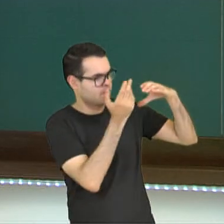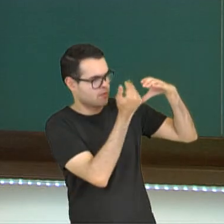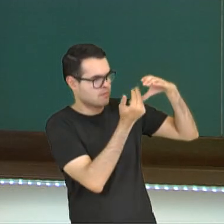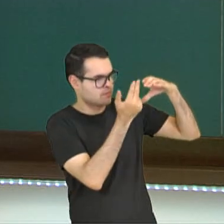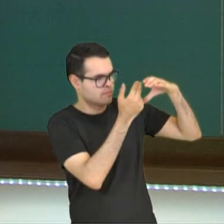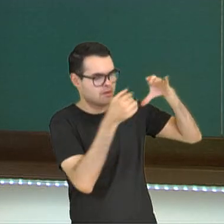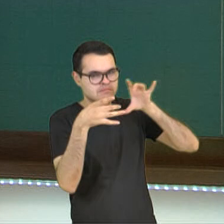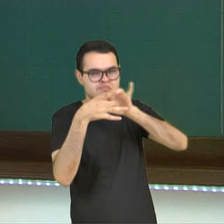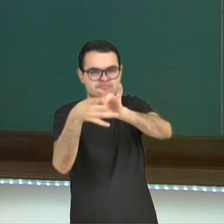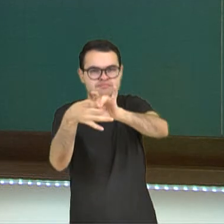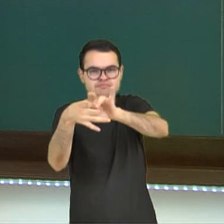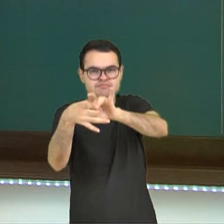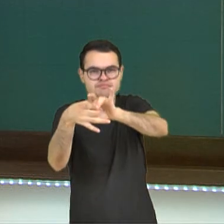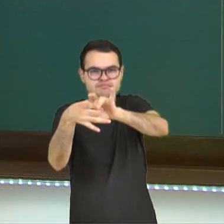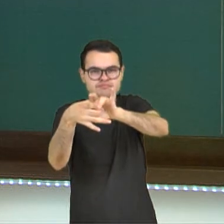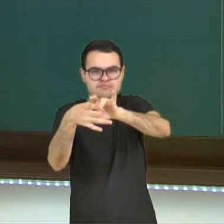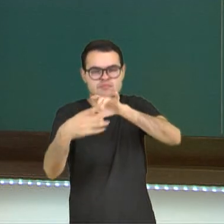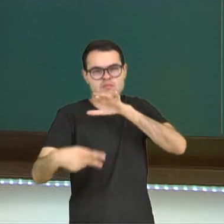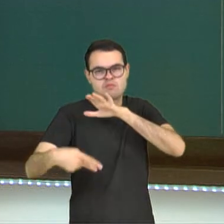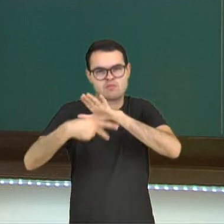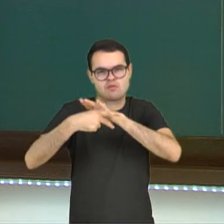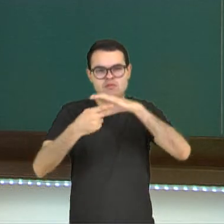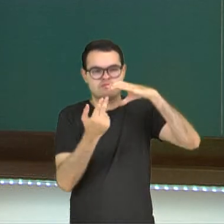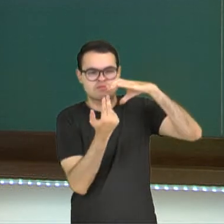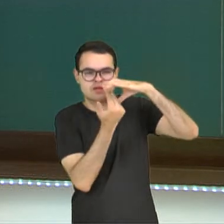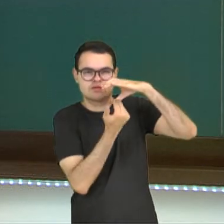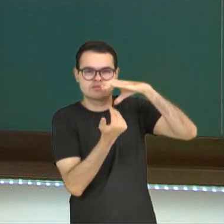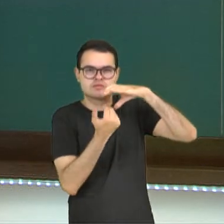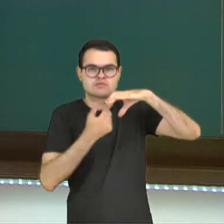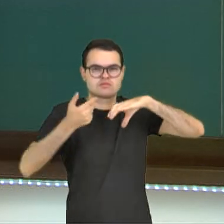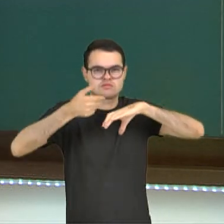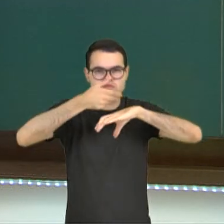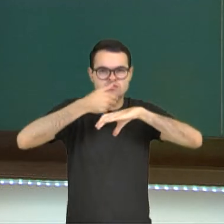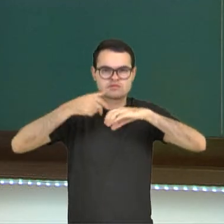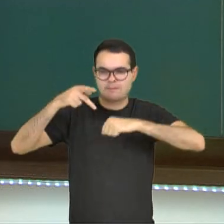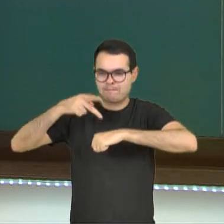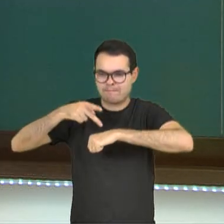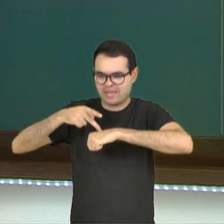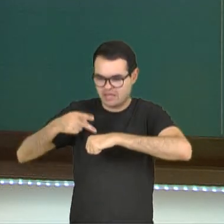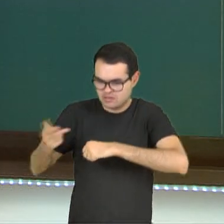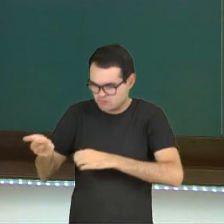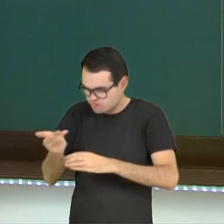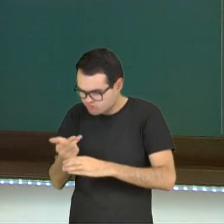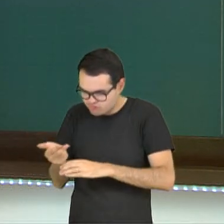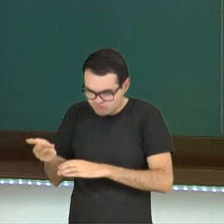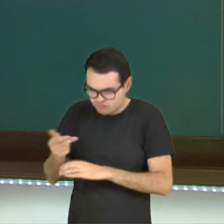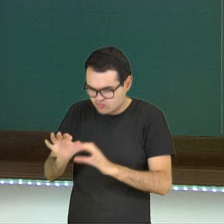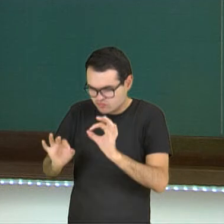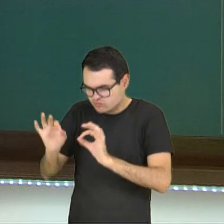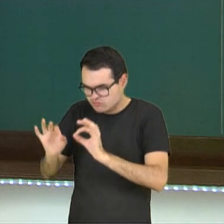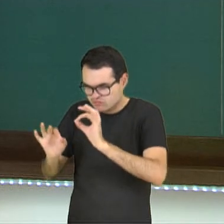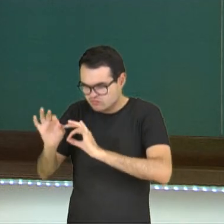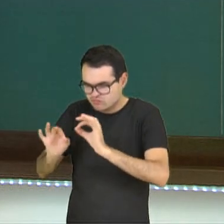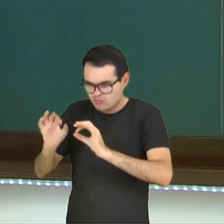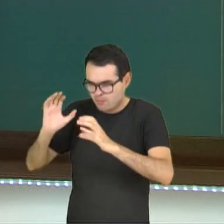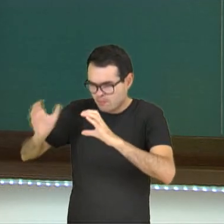cavernas, As esculturas em pedras, as arquiteturas em pedras que a gente tem,